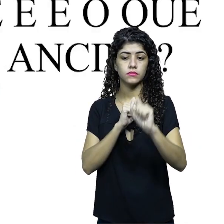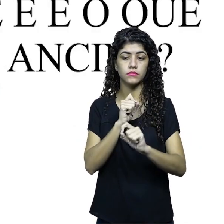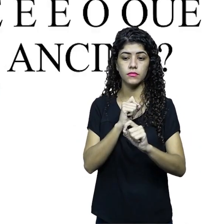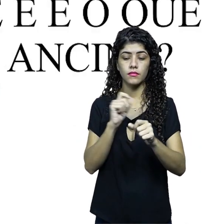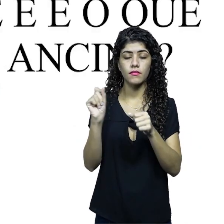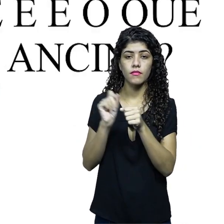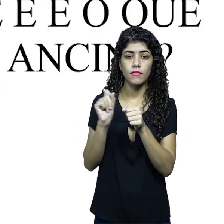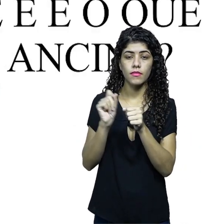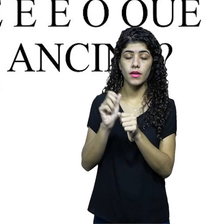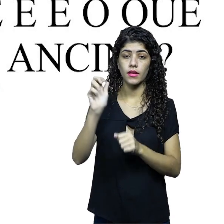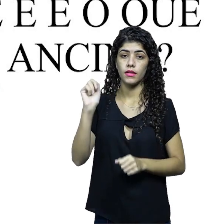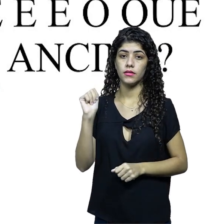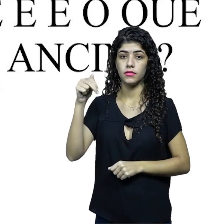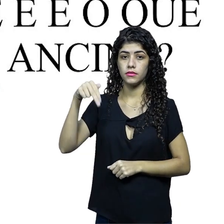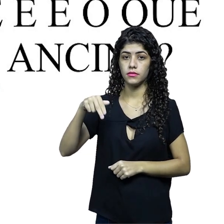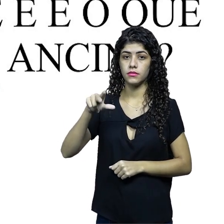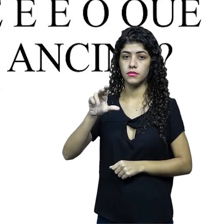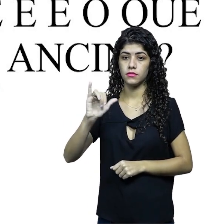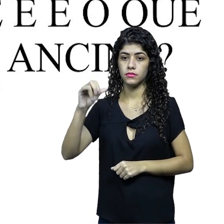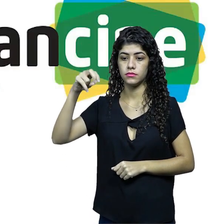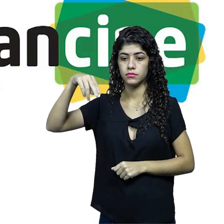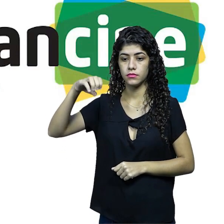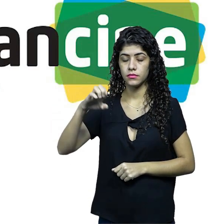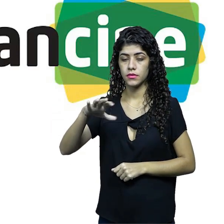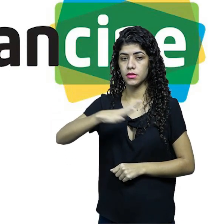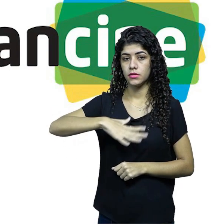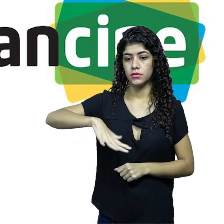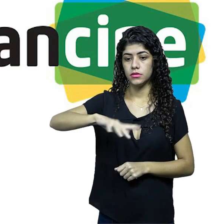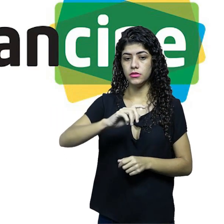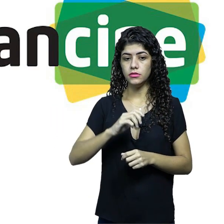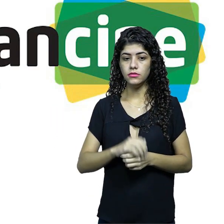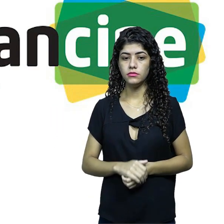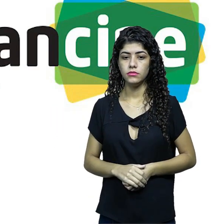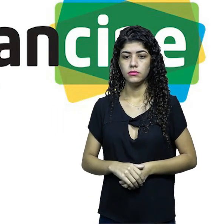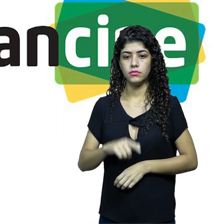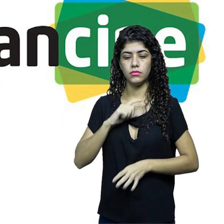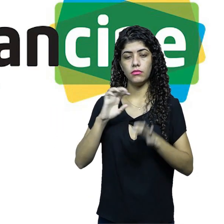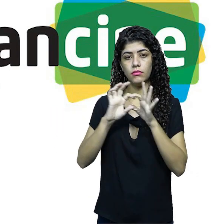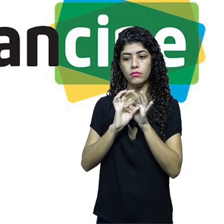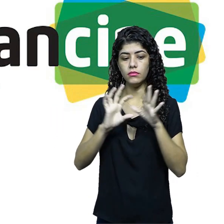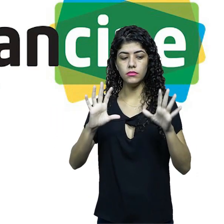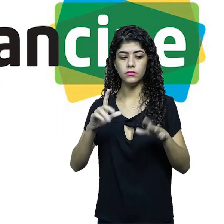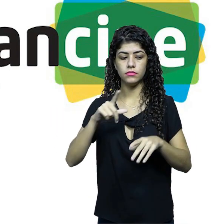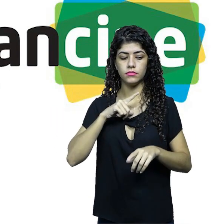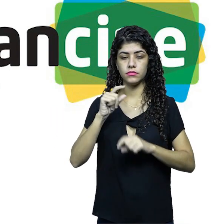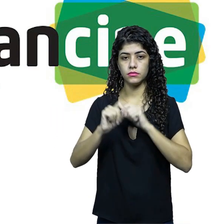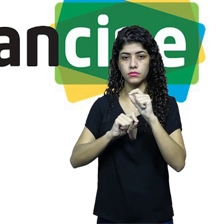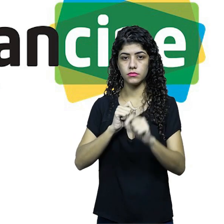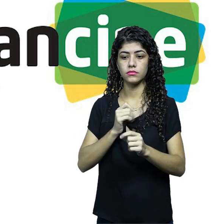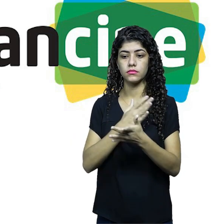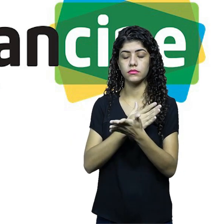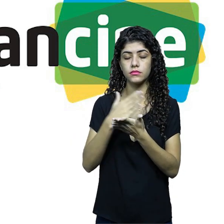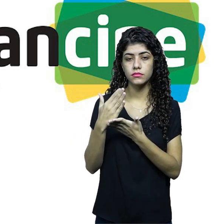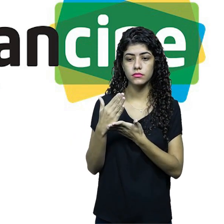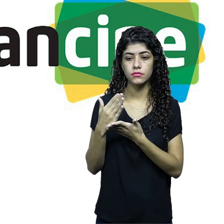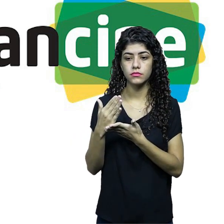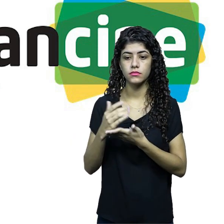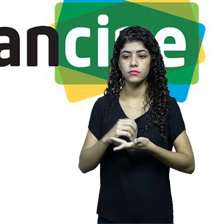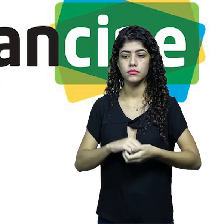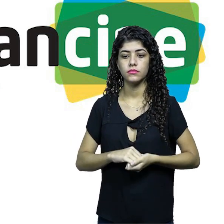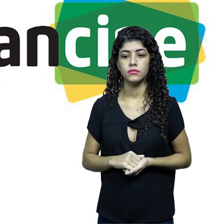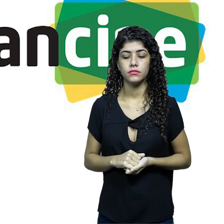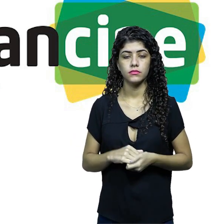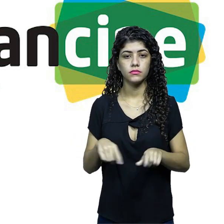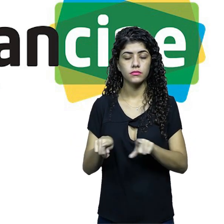O que é e o que faz a Ancine? A Agência Nacional do Cinema é uma agência reguladora que tem como atribuições o fomento,